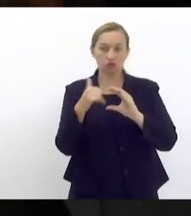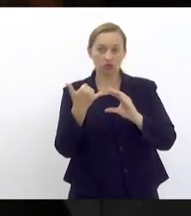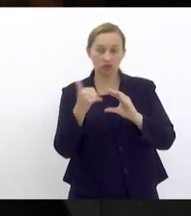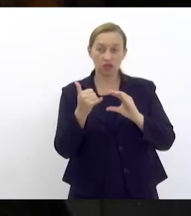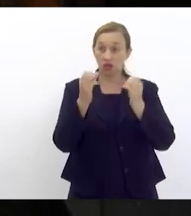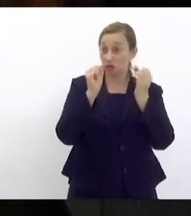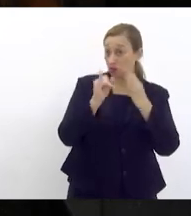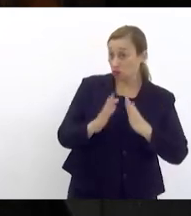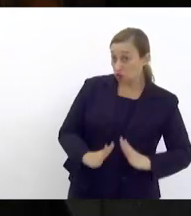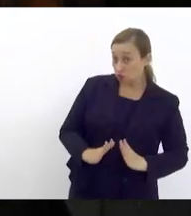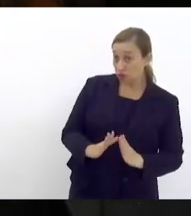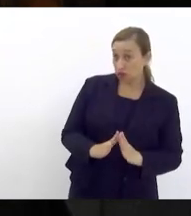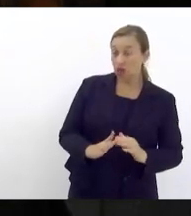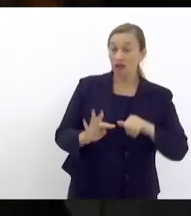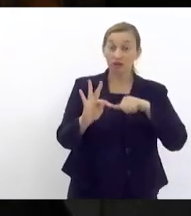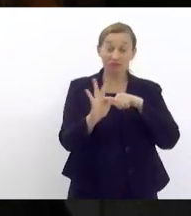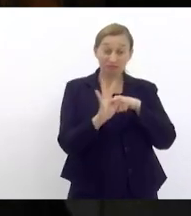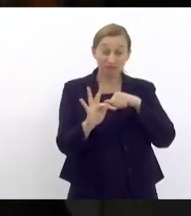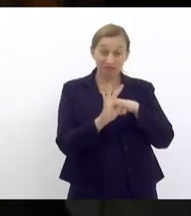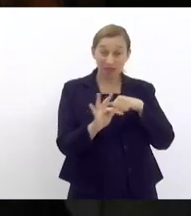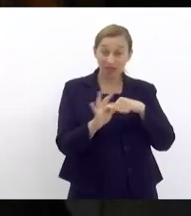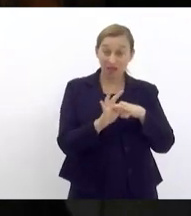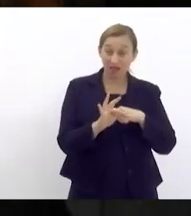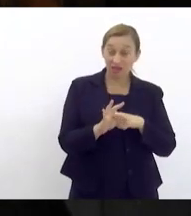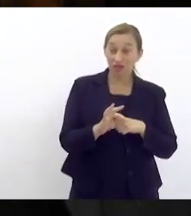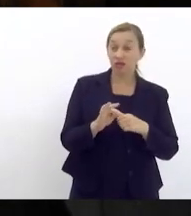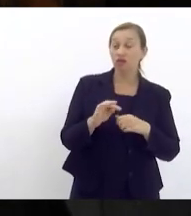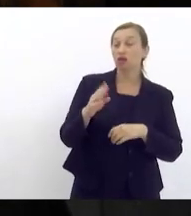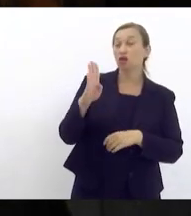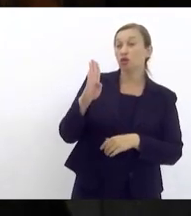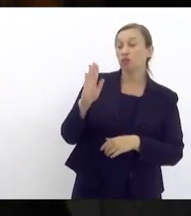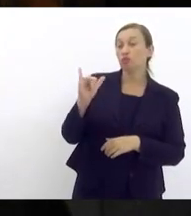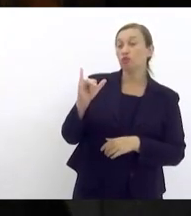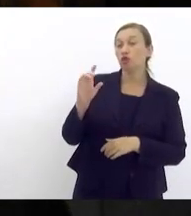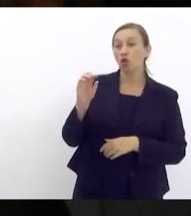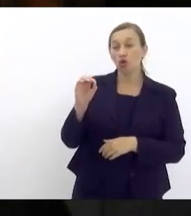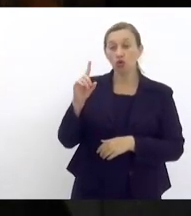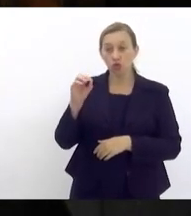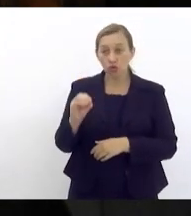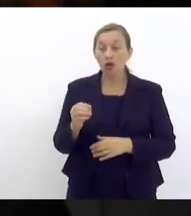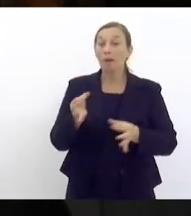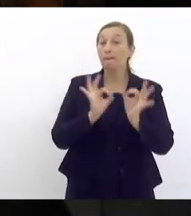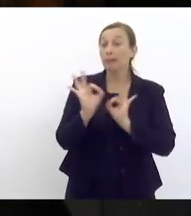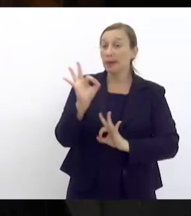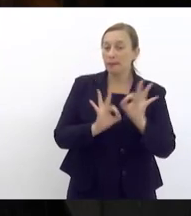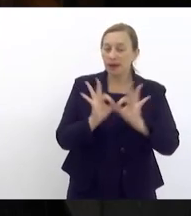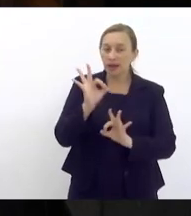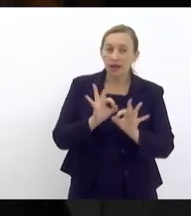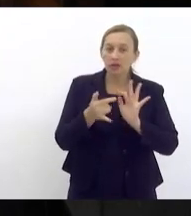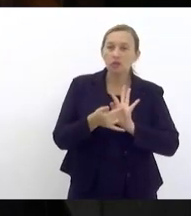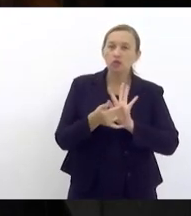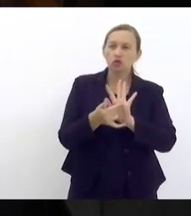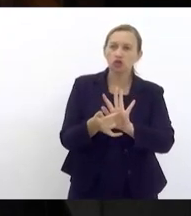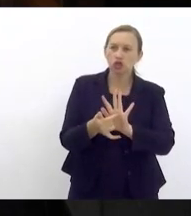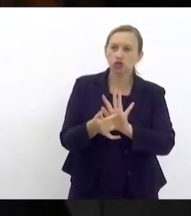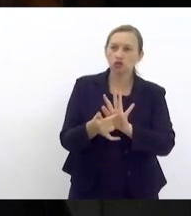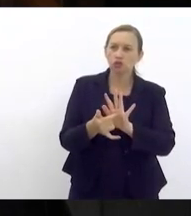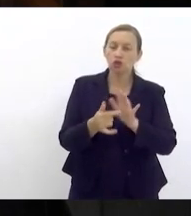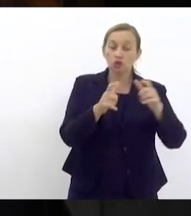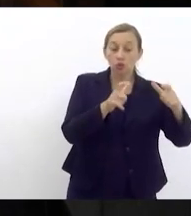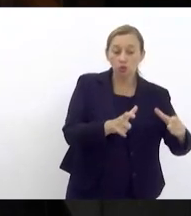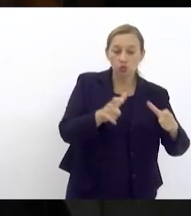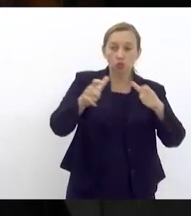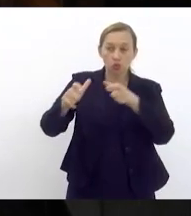Américo a Alba e vários outros químicos biólogos prepararam mostrando os lugares